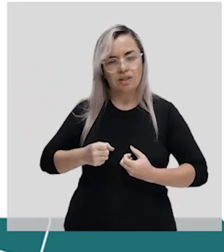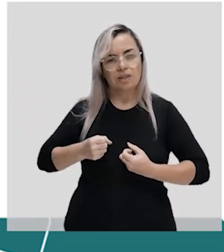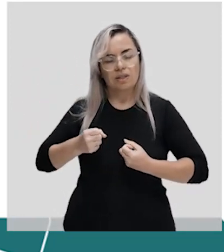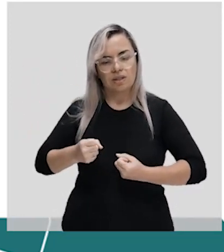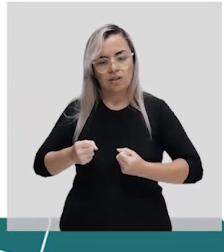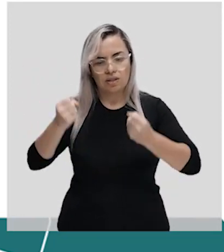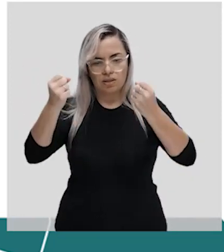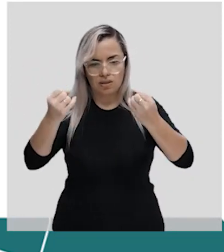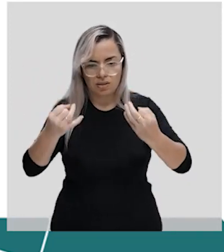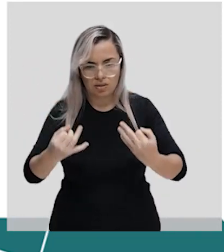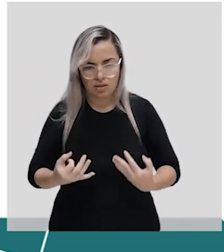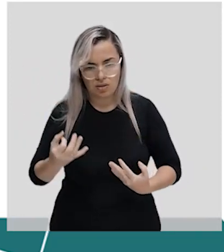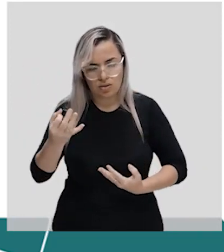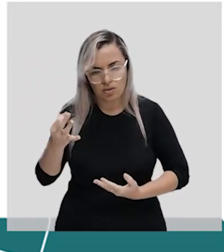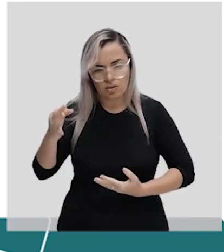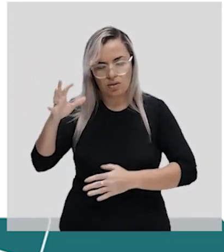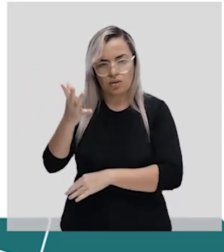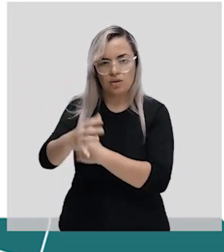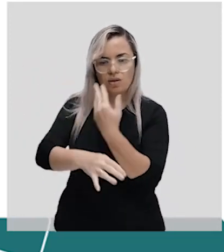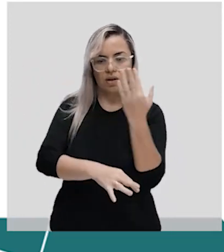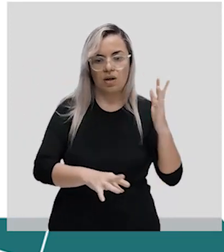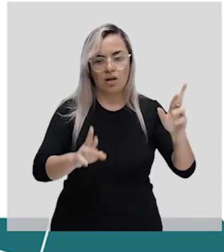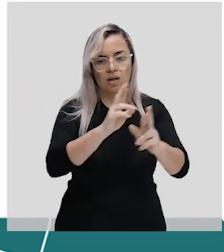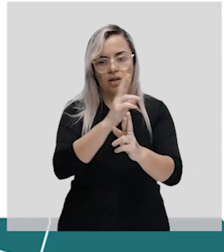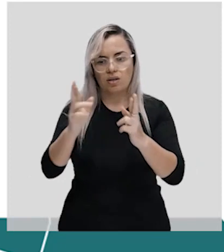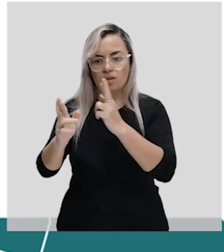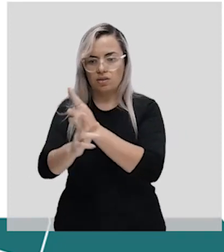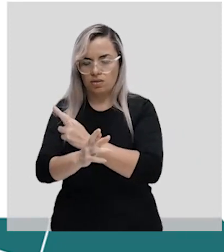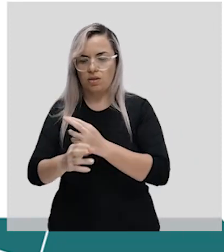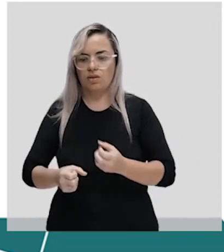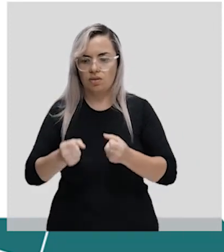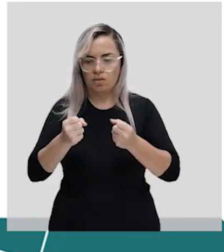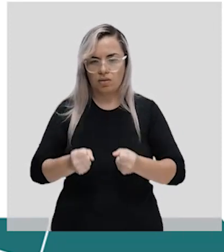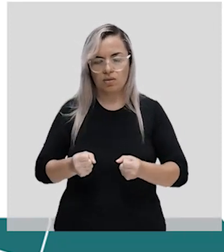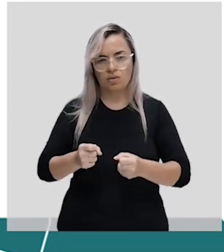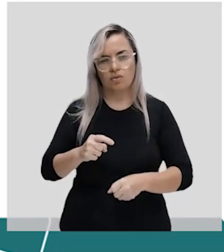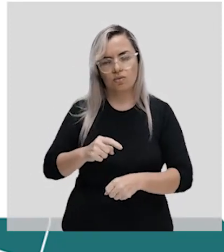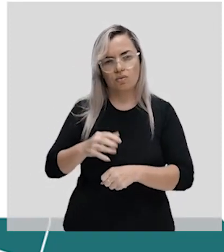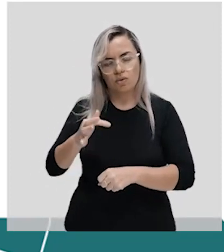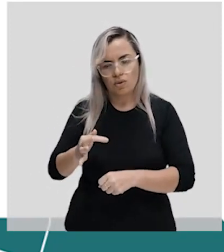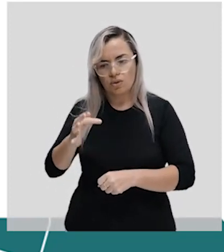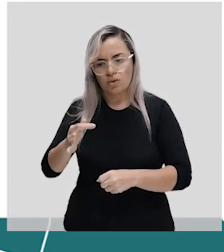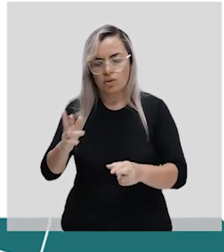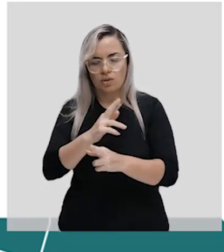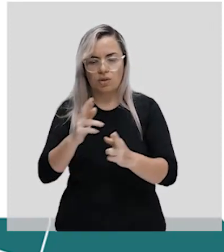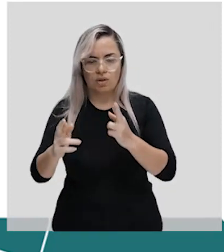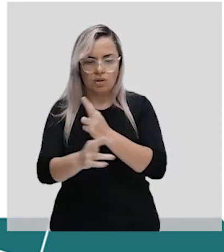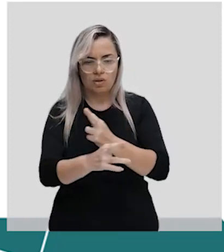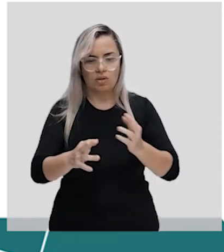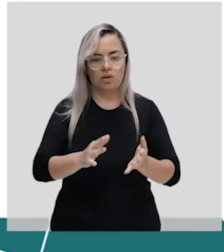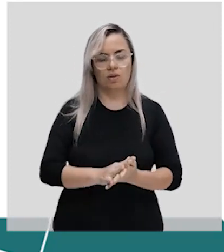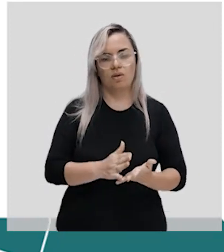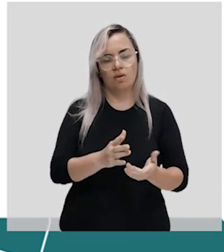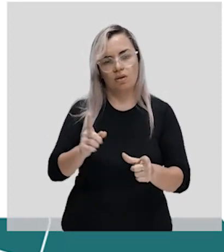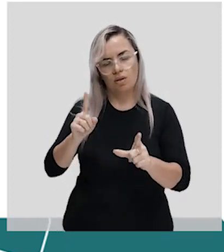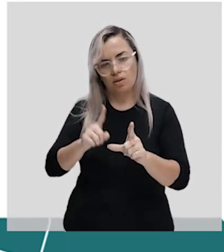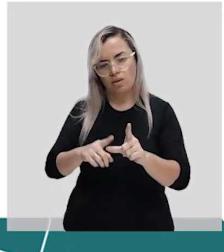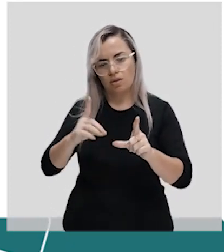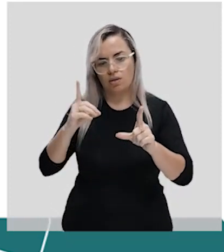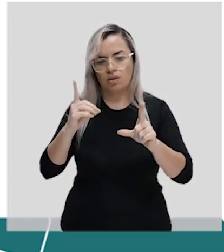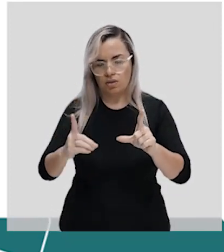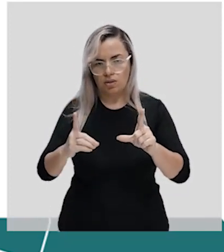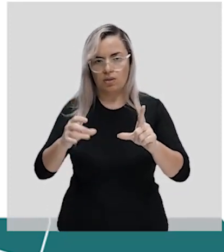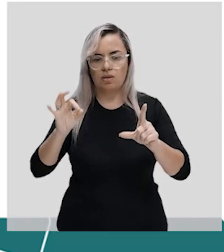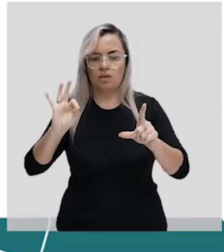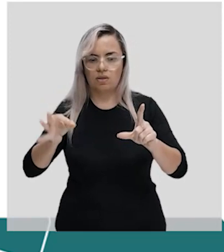fenômenos que estão relacionados entre si, tá? Então, a alternativa correta aqui vai ser a letra D. Vamos só